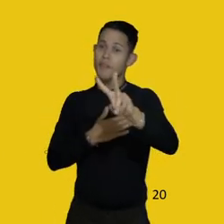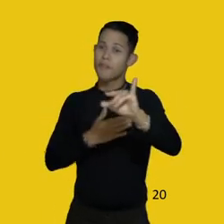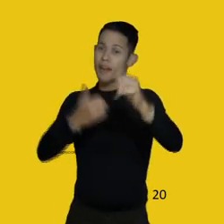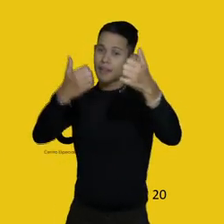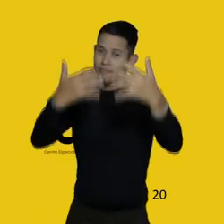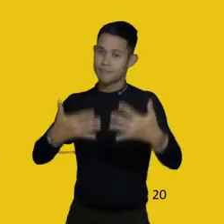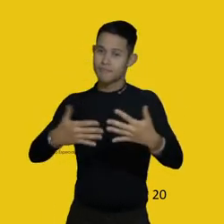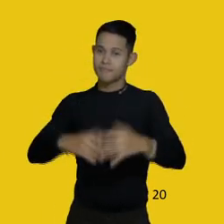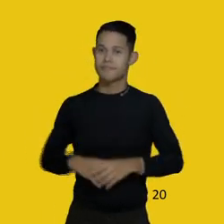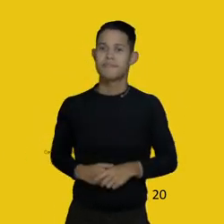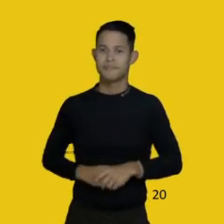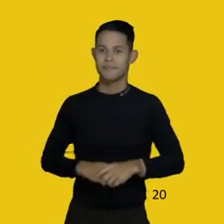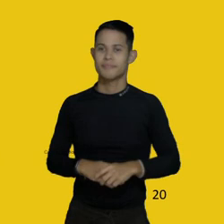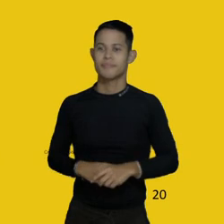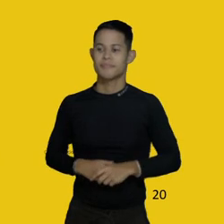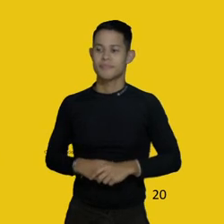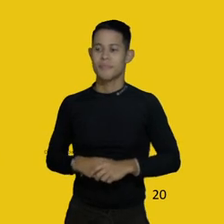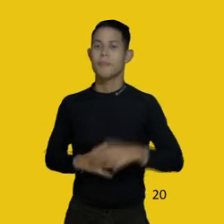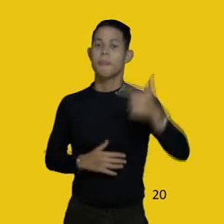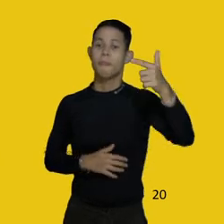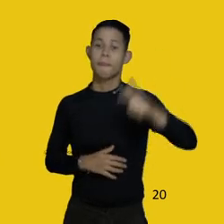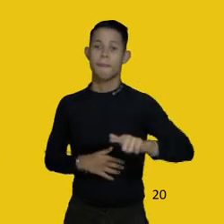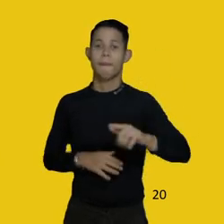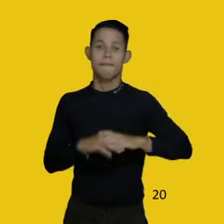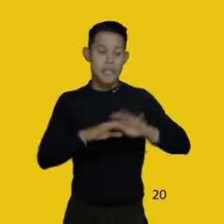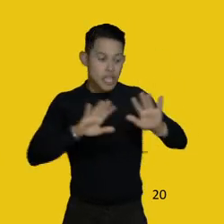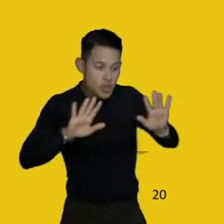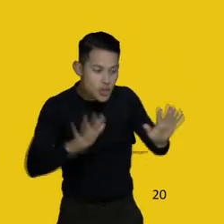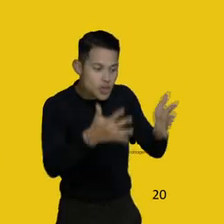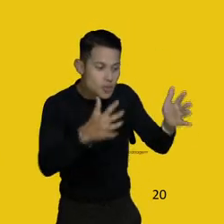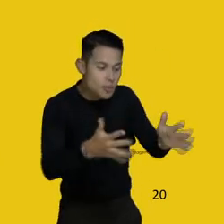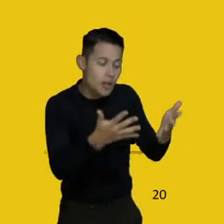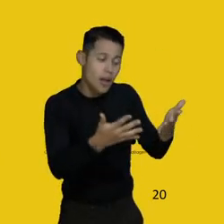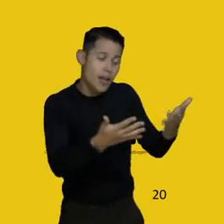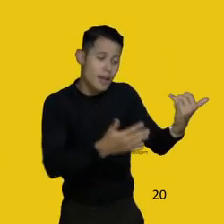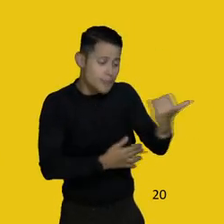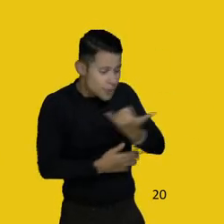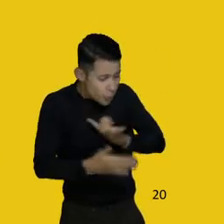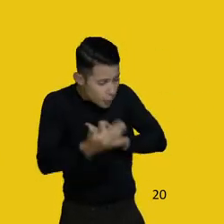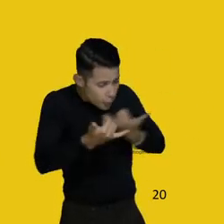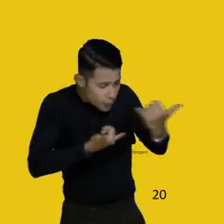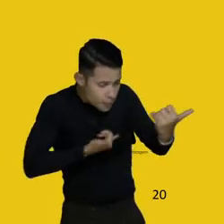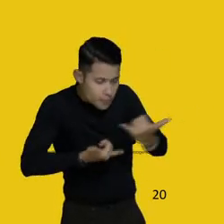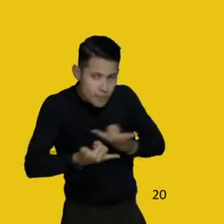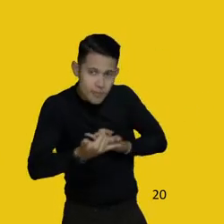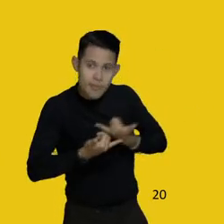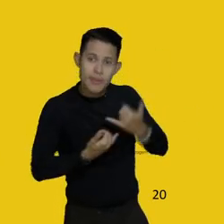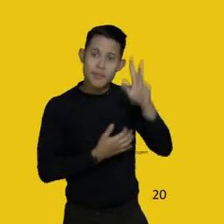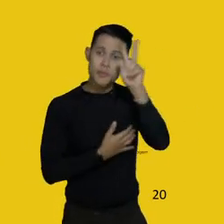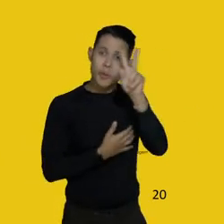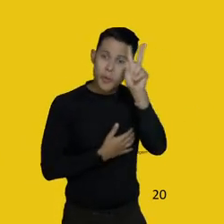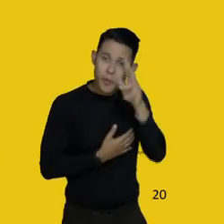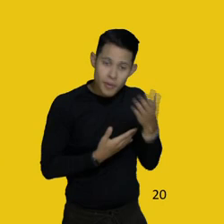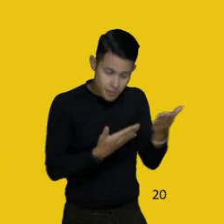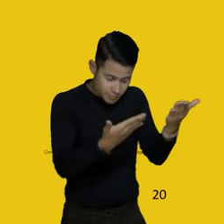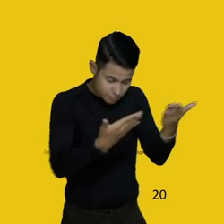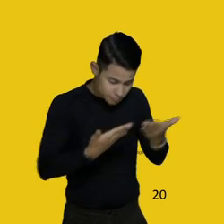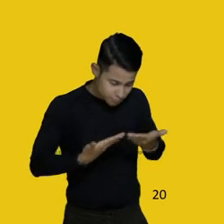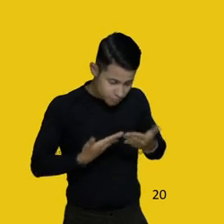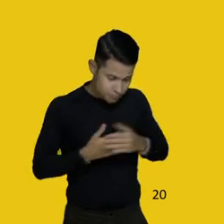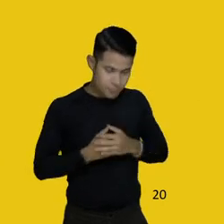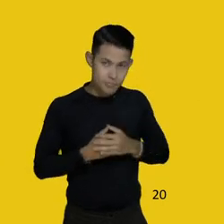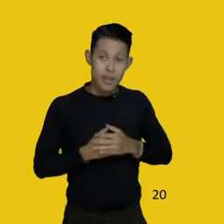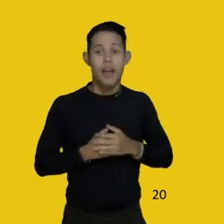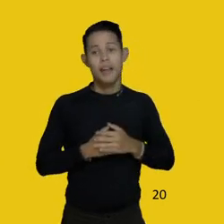né estimular que ele fale isso já é mais difícil né inz que ele conte muitos querem contar até sua história né e muitos até